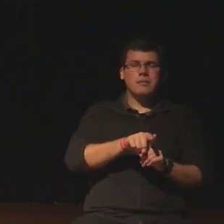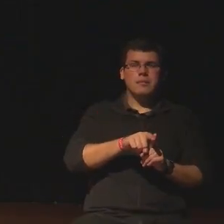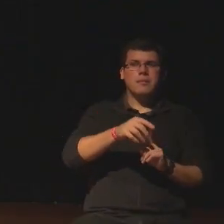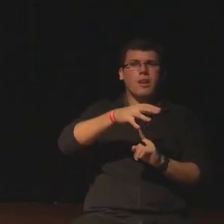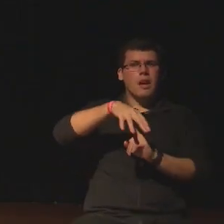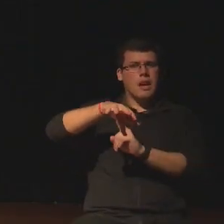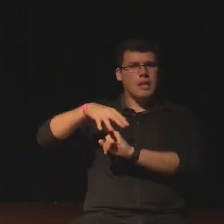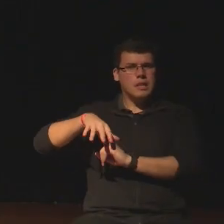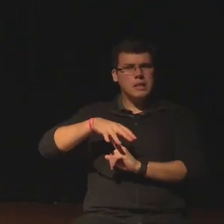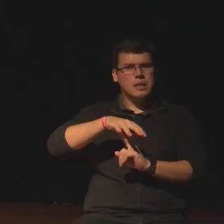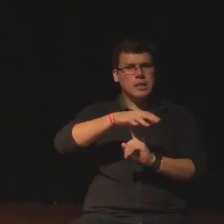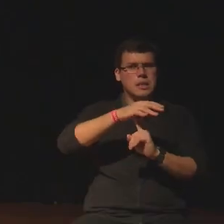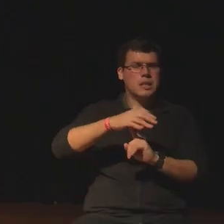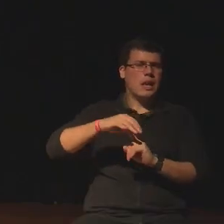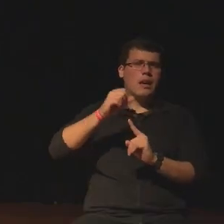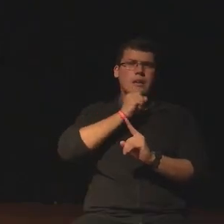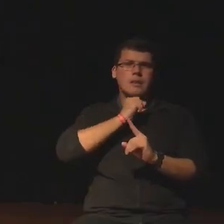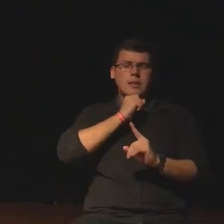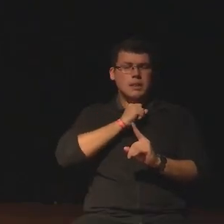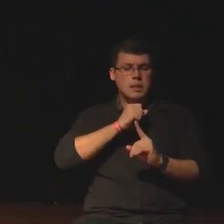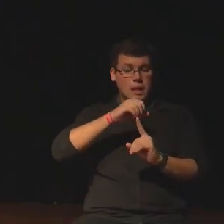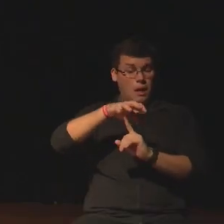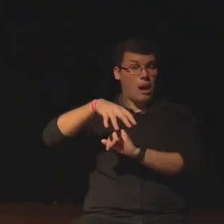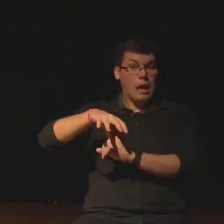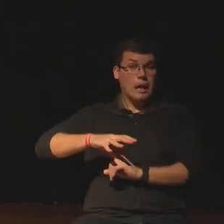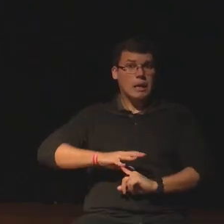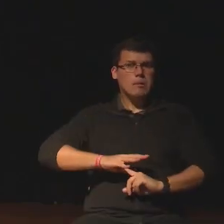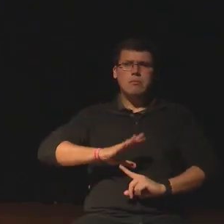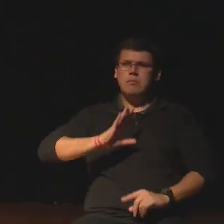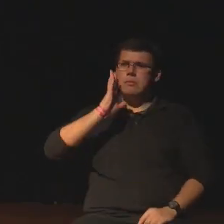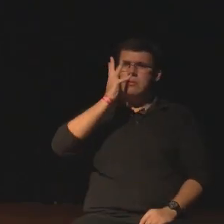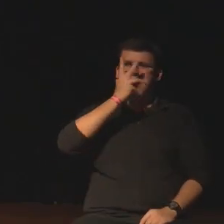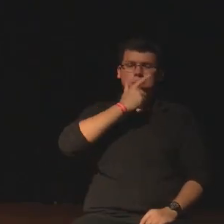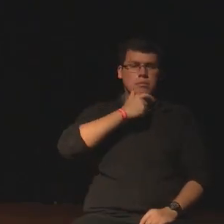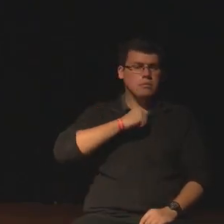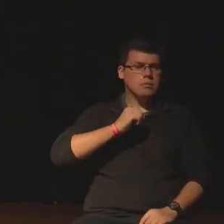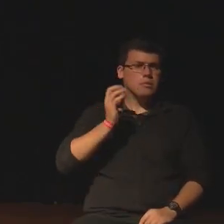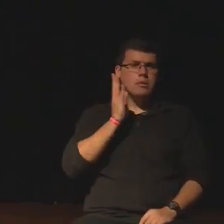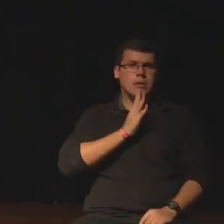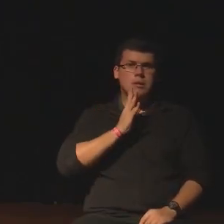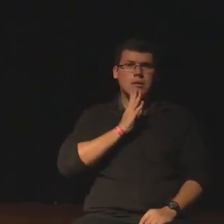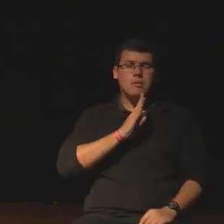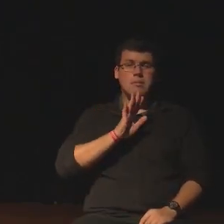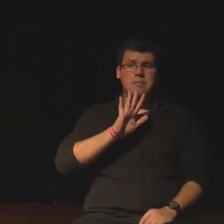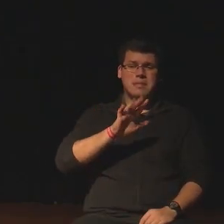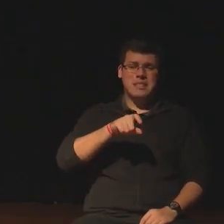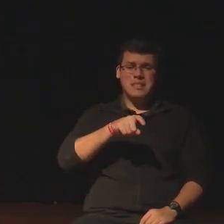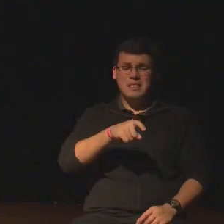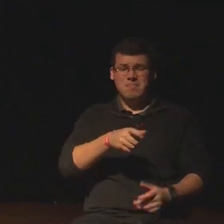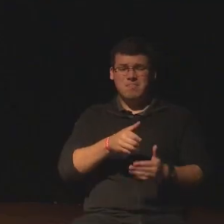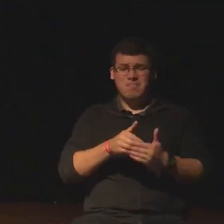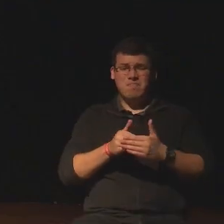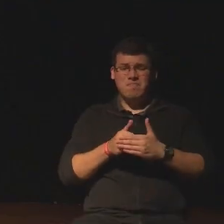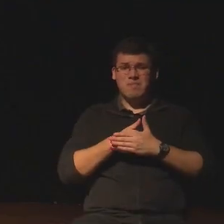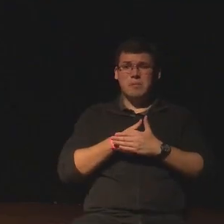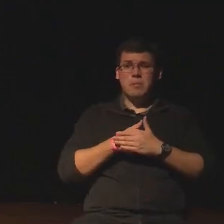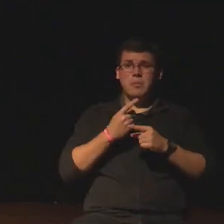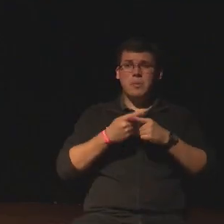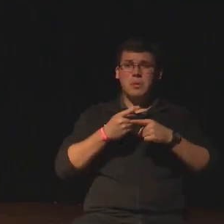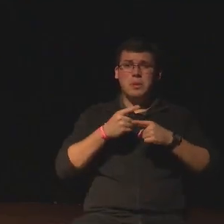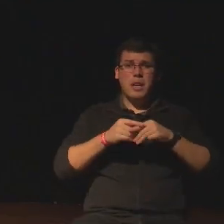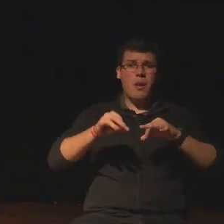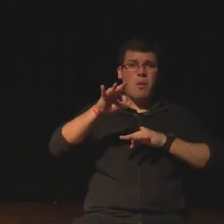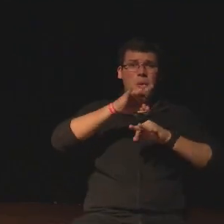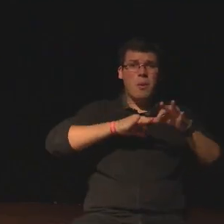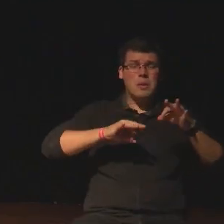uma feira maravilhosa, da qual eu sou freguês, está completamente equivocada ali. Ela é montada no sábado à tarde,